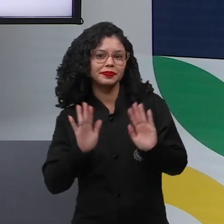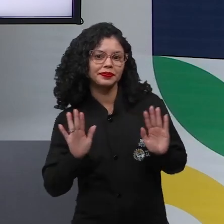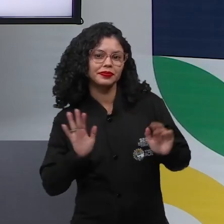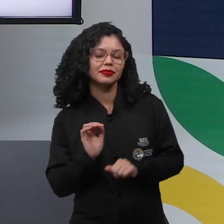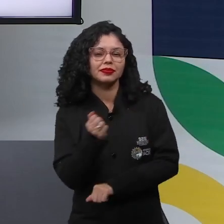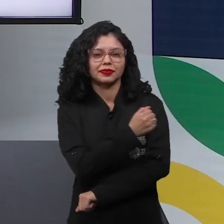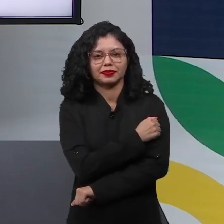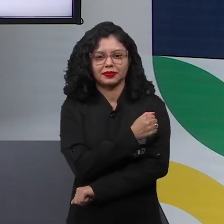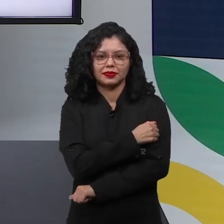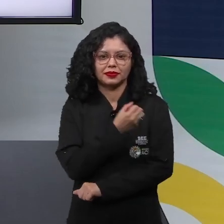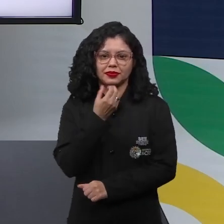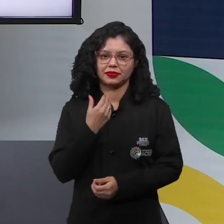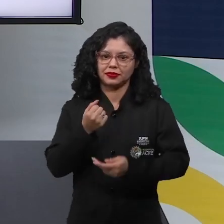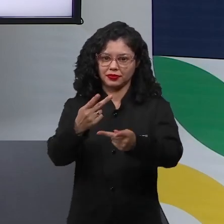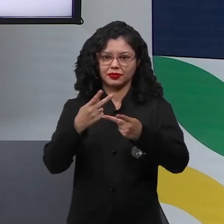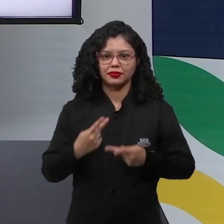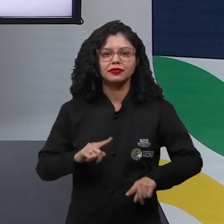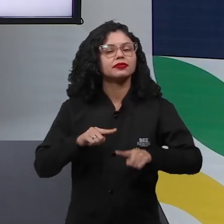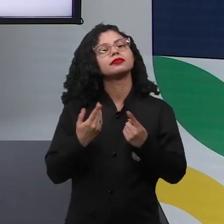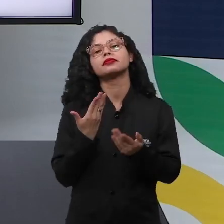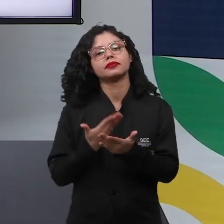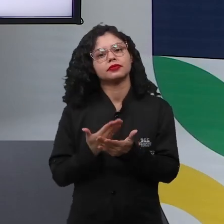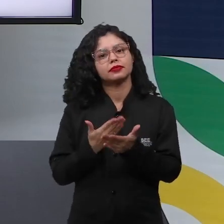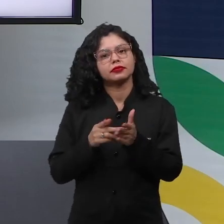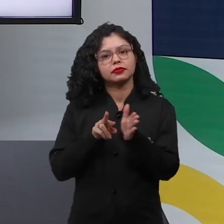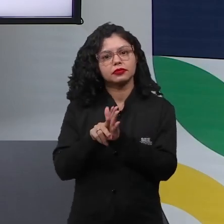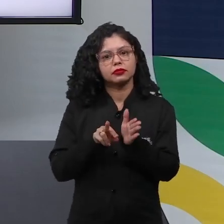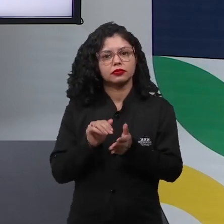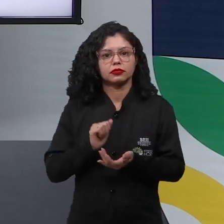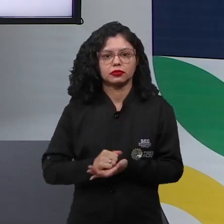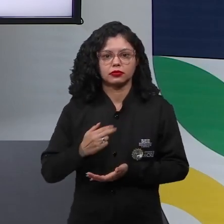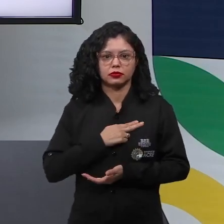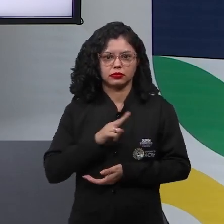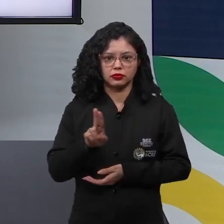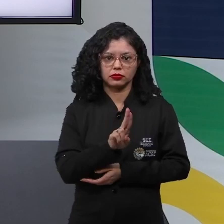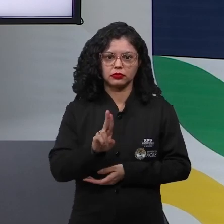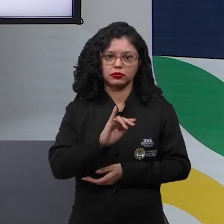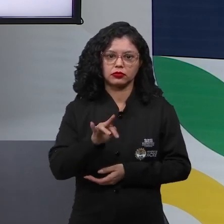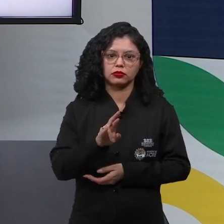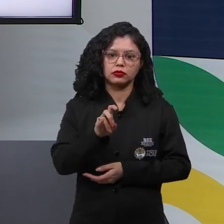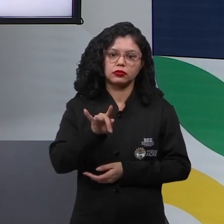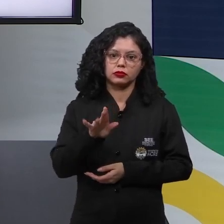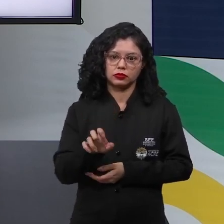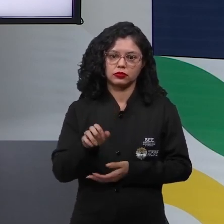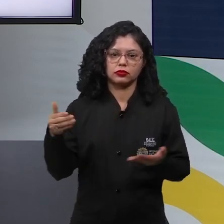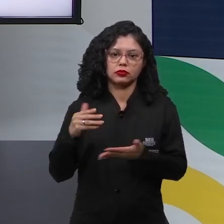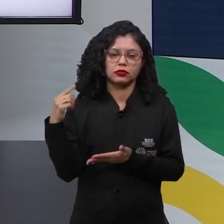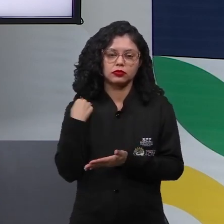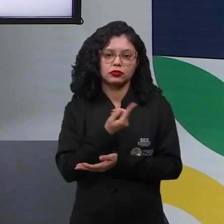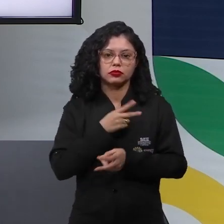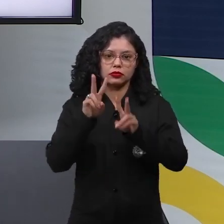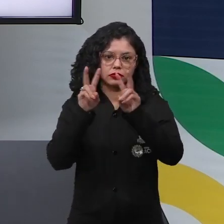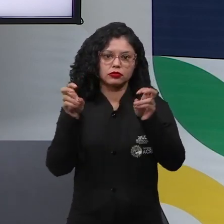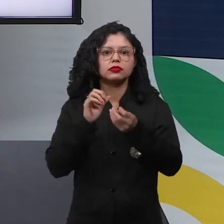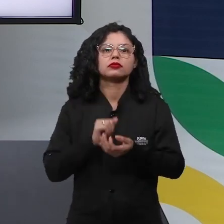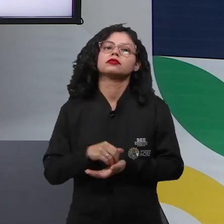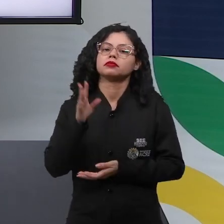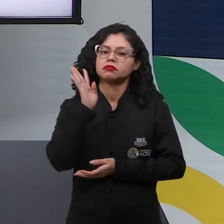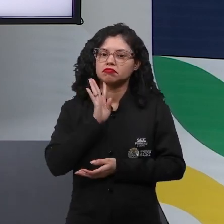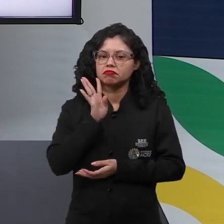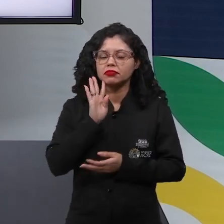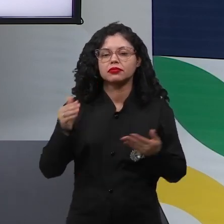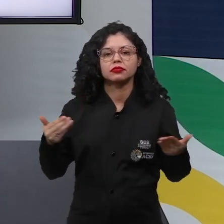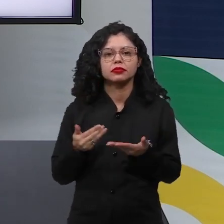Olá, estudantes! Sejam muito bem-vindos para mais uma aula de Biologia. Meu nome é Joelane Paula e hoje vamos falar de um tema bastante